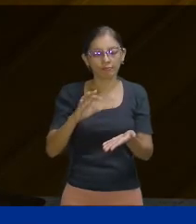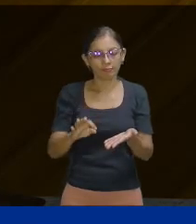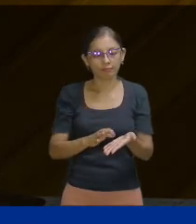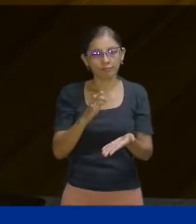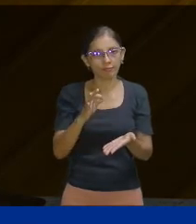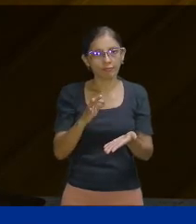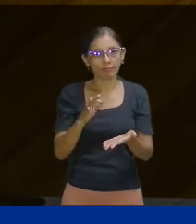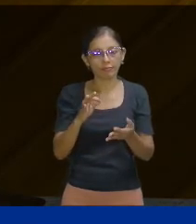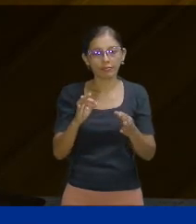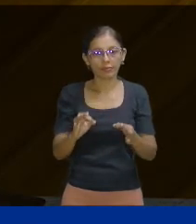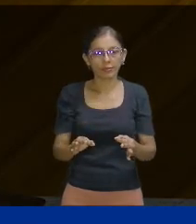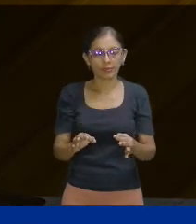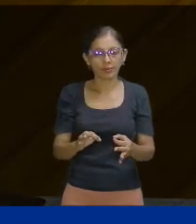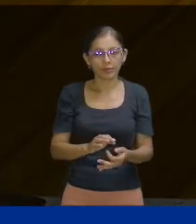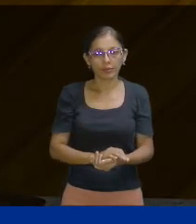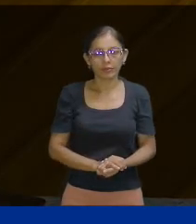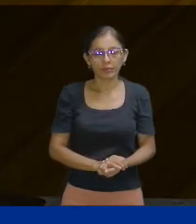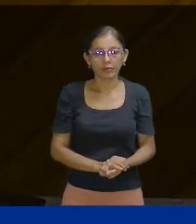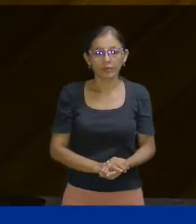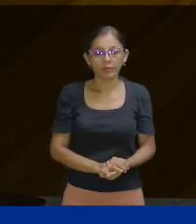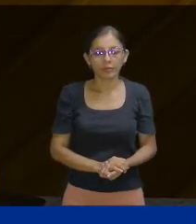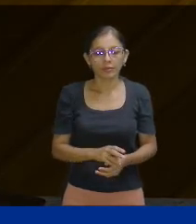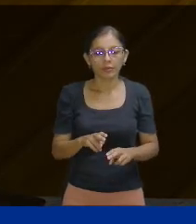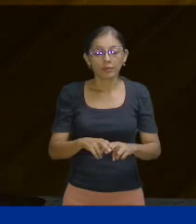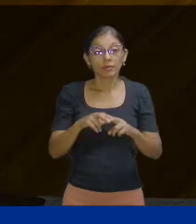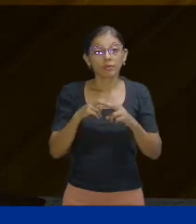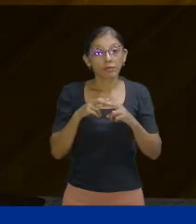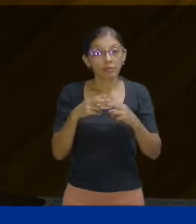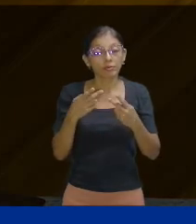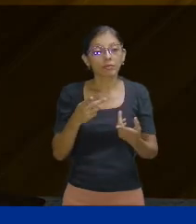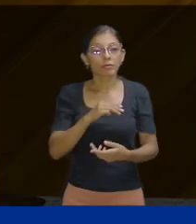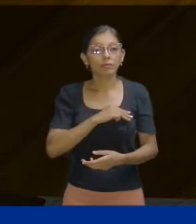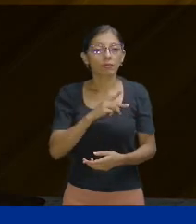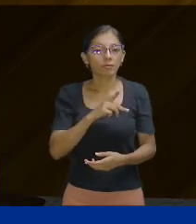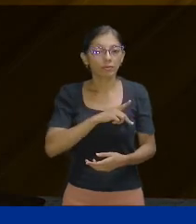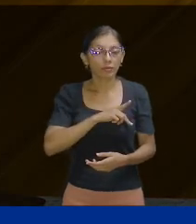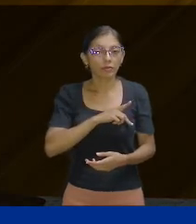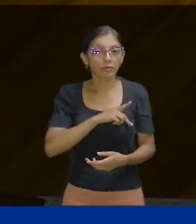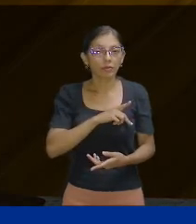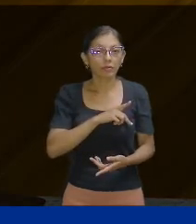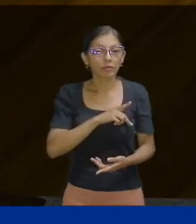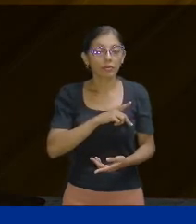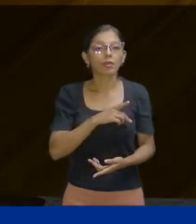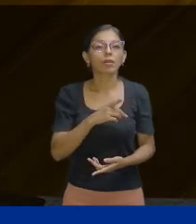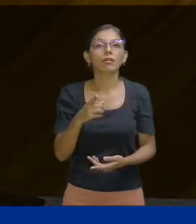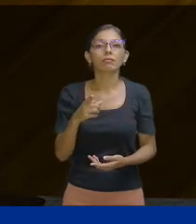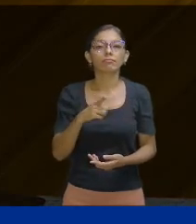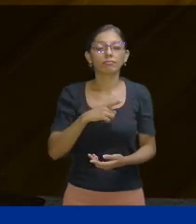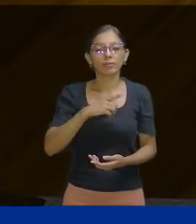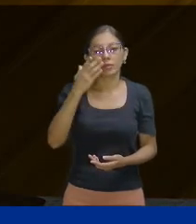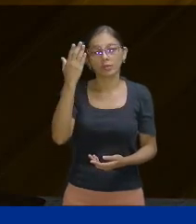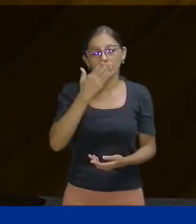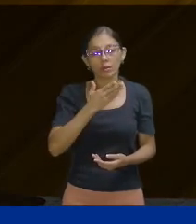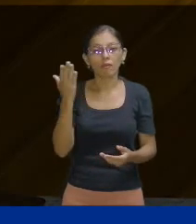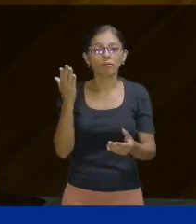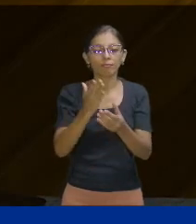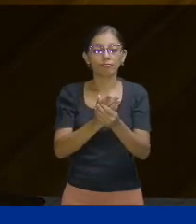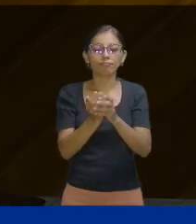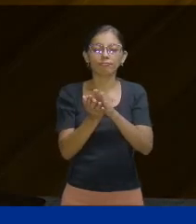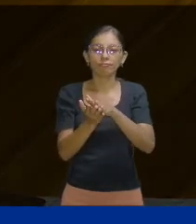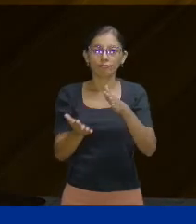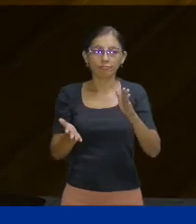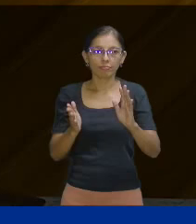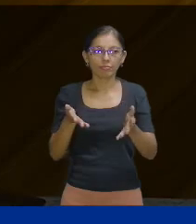Portanto, excelências, parece ao Ministério Público que o caso é um caso de invalidação da prova que foi trazida aos autos e, portanto, a